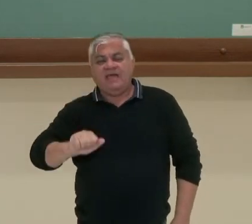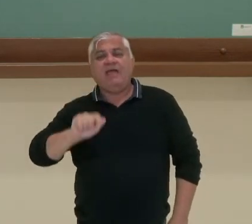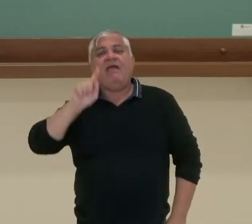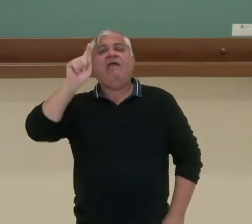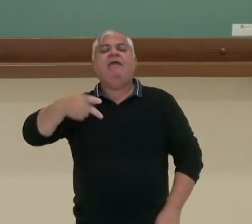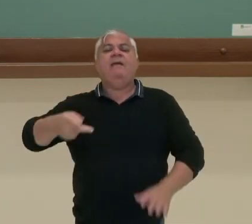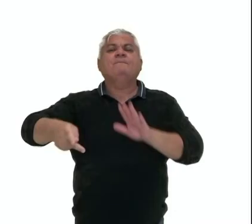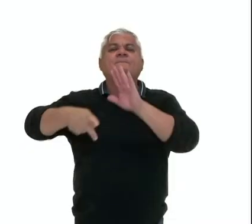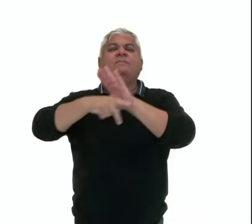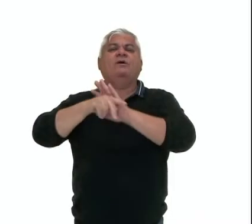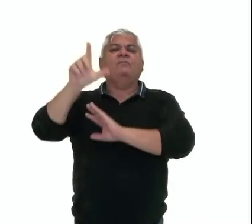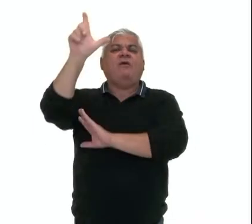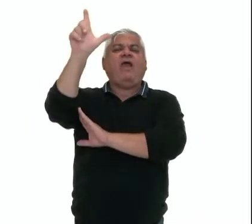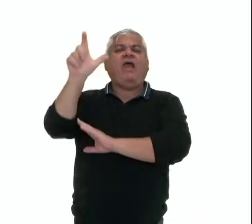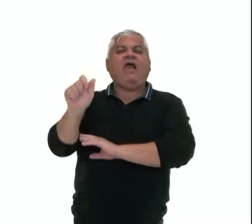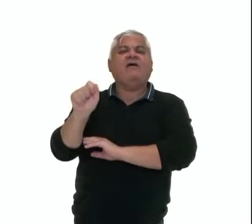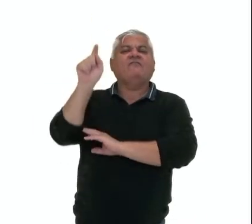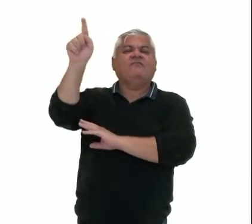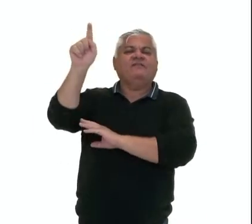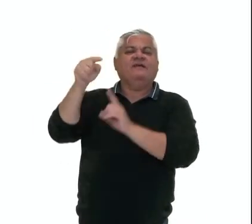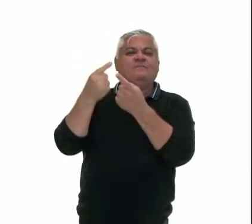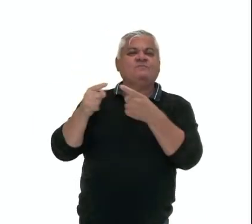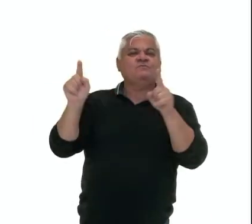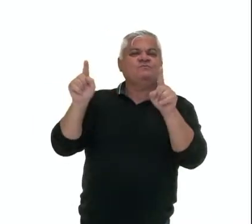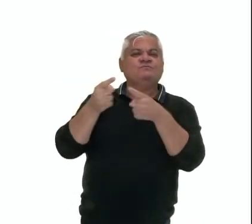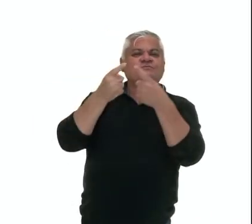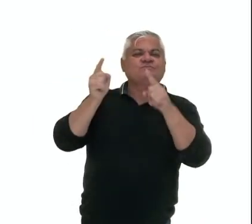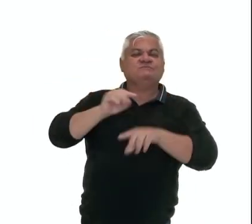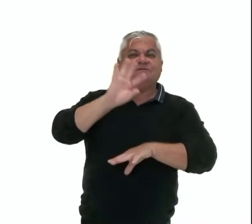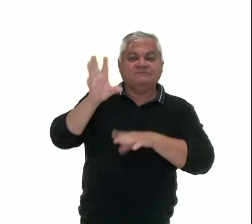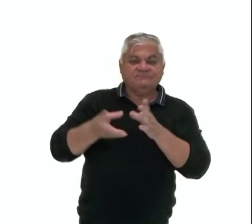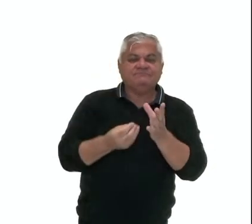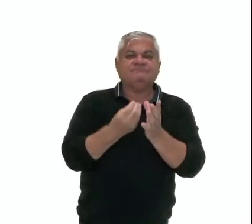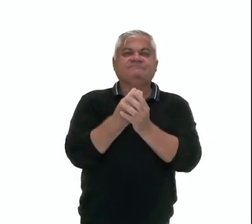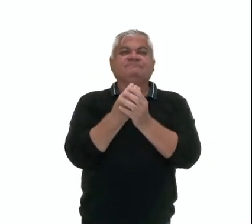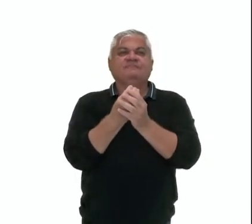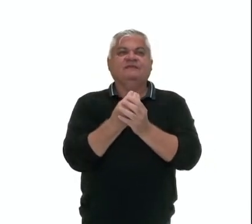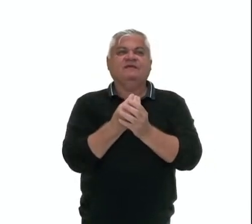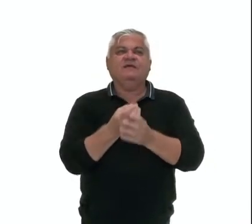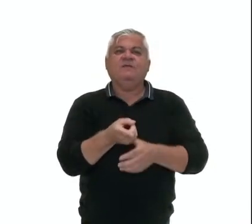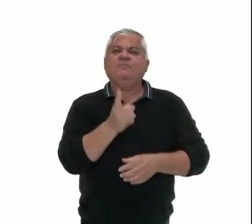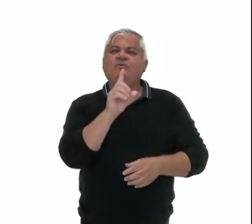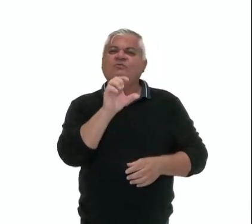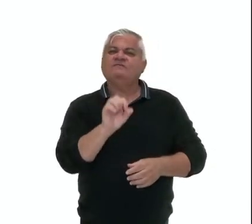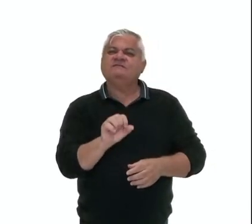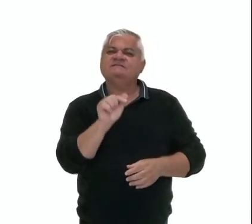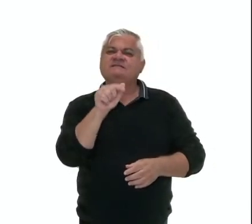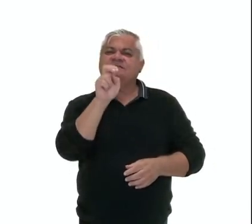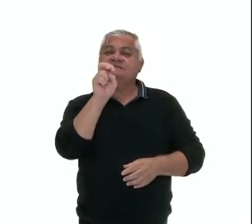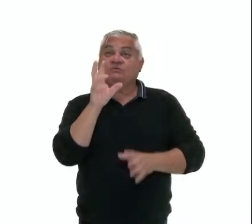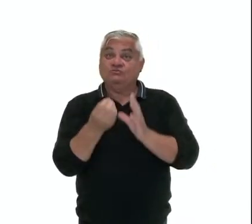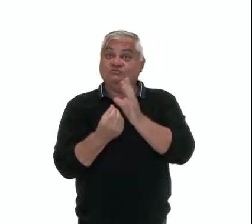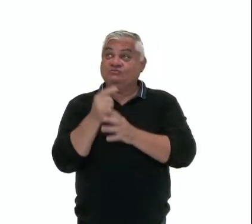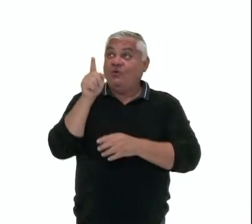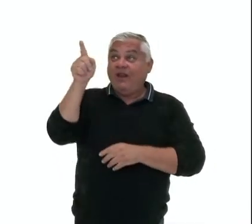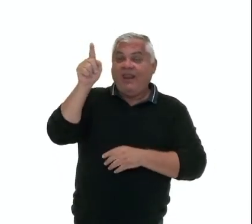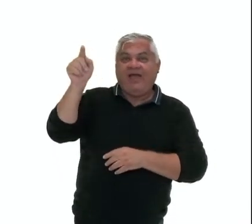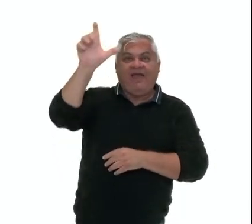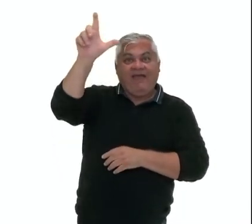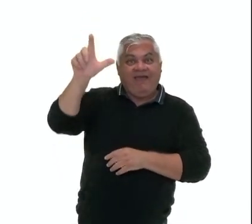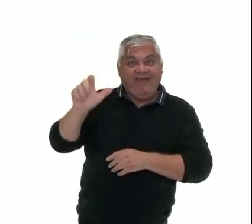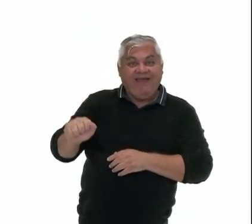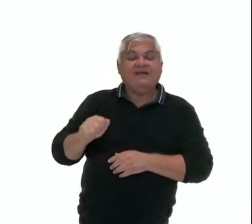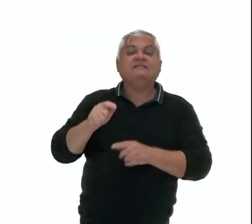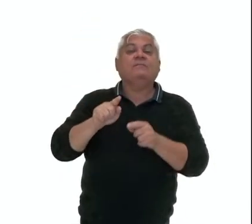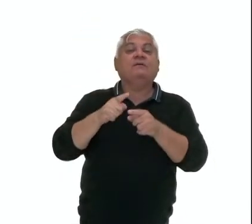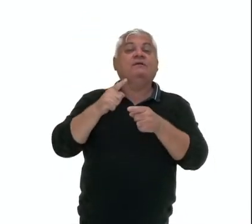artista moçambicano Panaibra Gabriel Kanda, ele nasceu em 75, conta a história de Moçambique e exatamente sua situação geopolítica